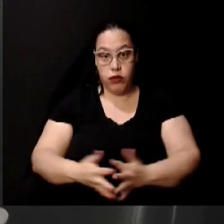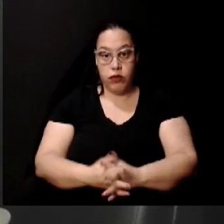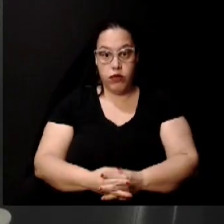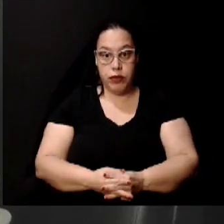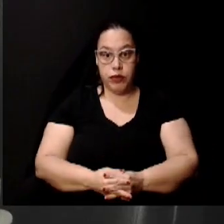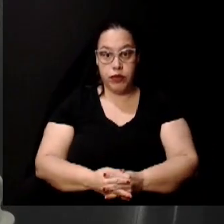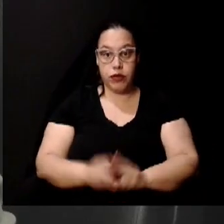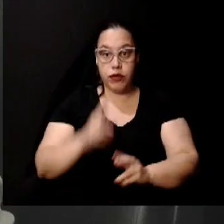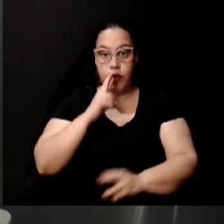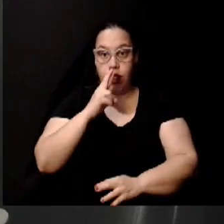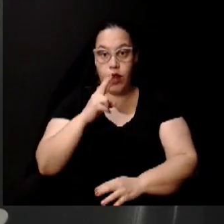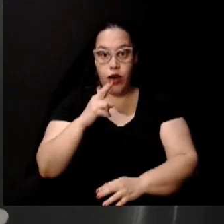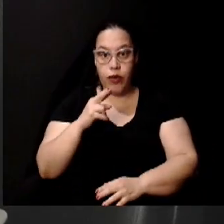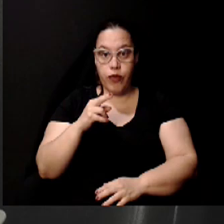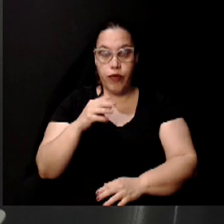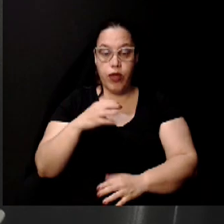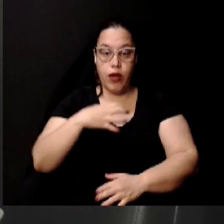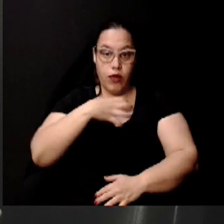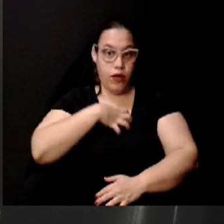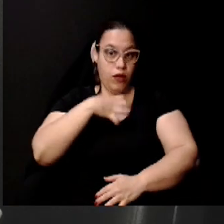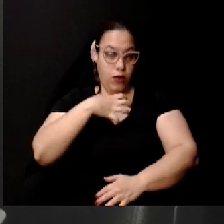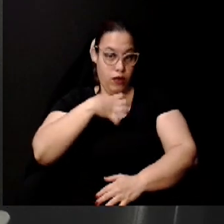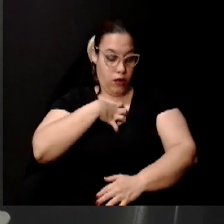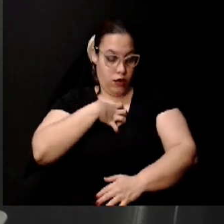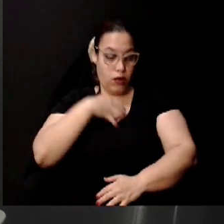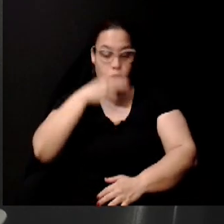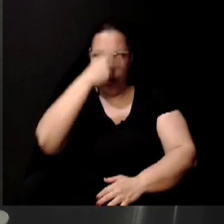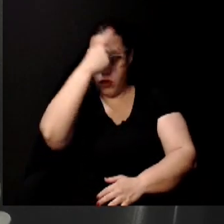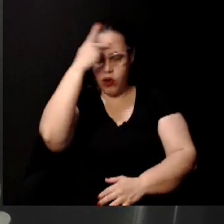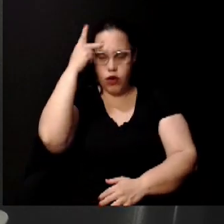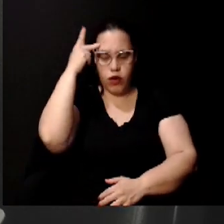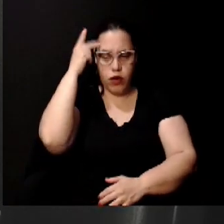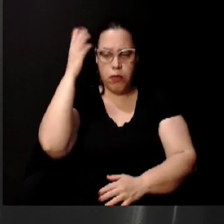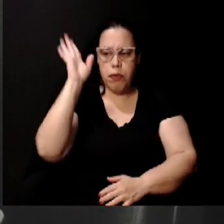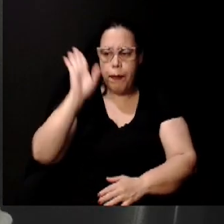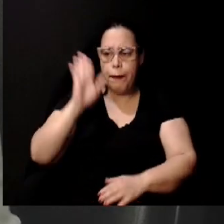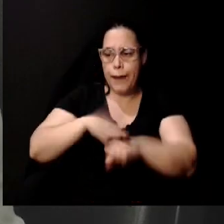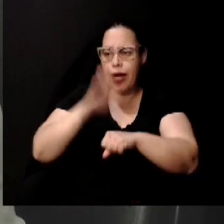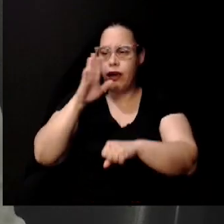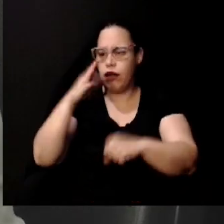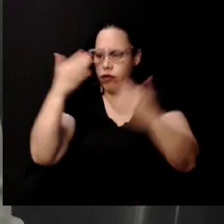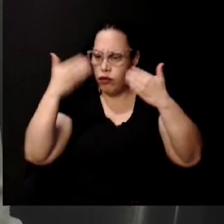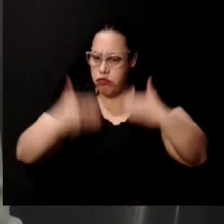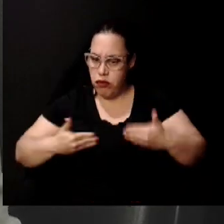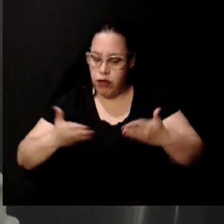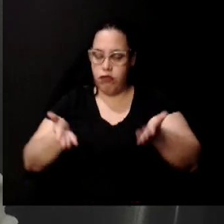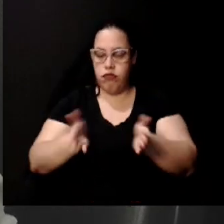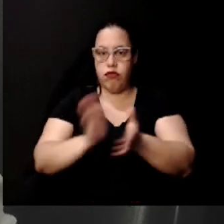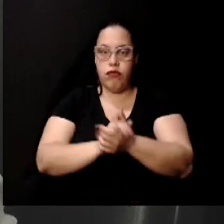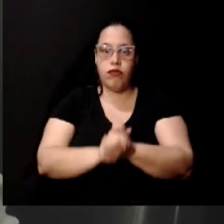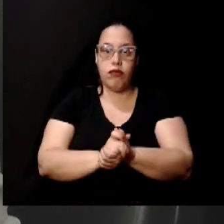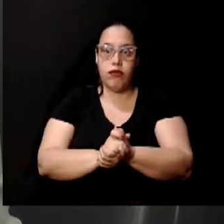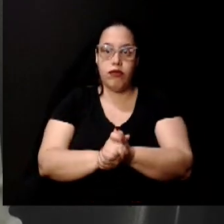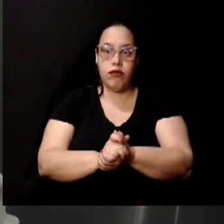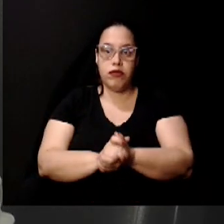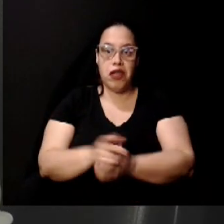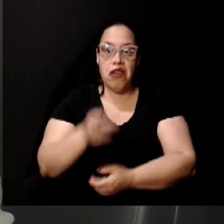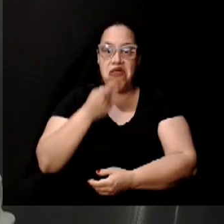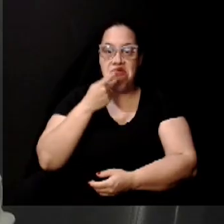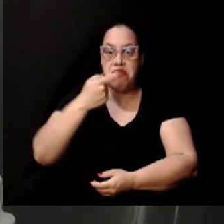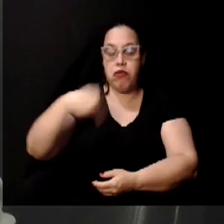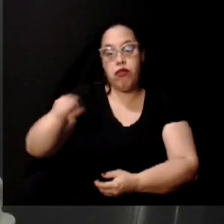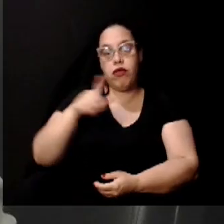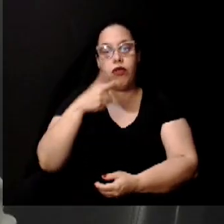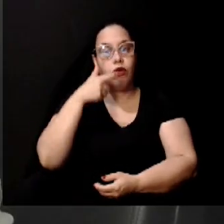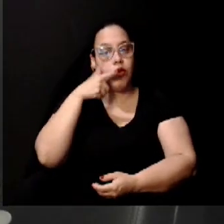da essência. Eu costumo ver nas pessoas mais a essência do que a aparência em si. Então eu não vou dizer para você que eu não ligo